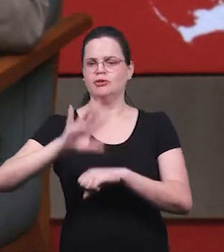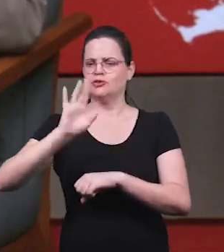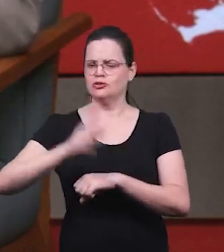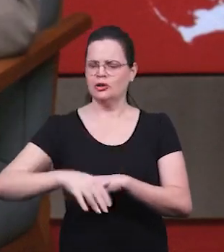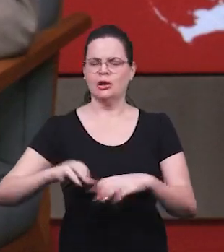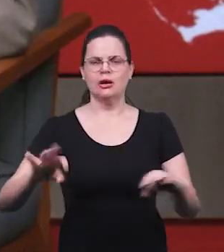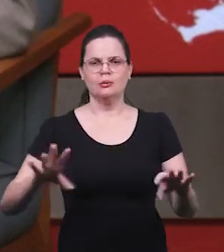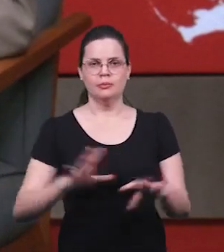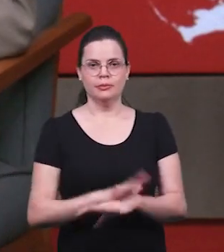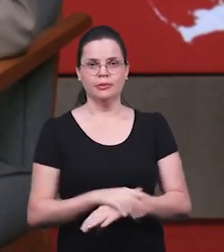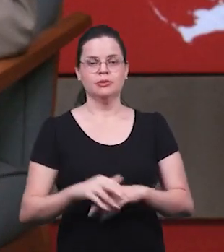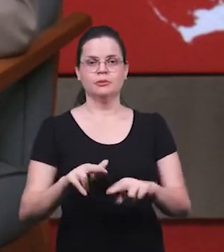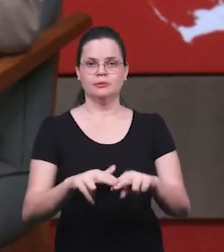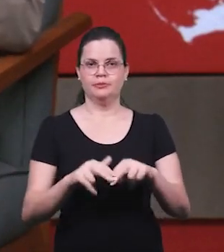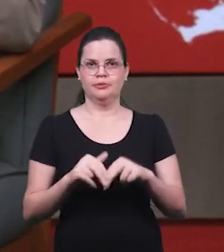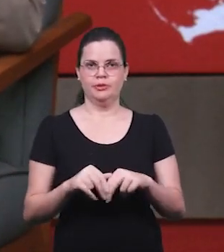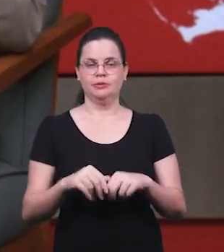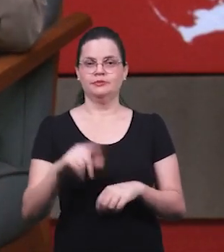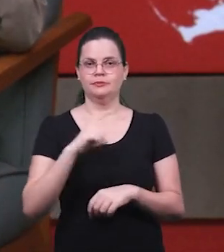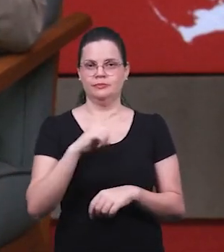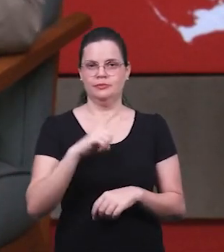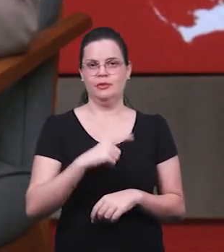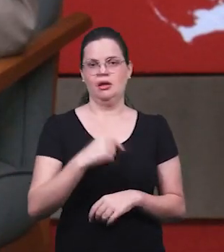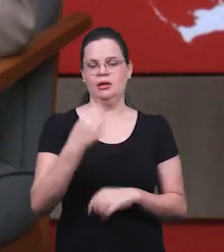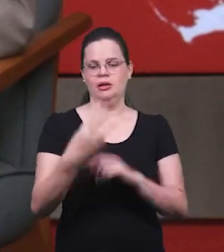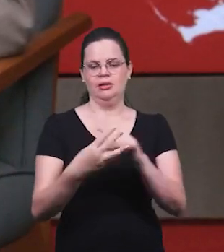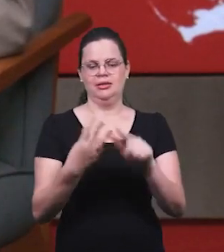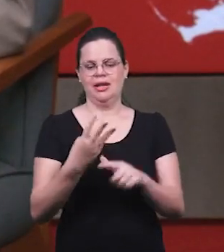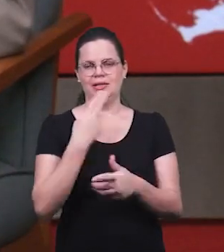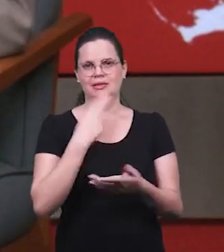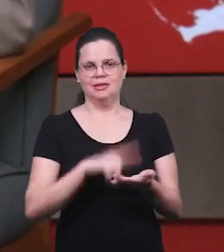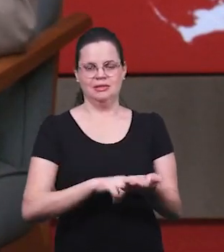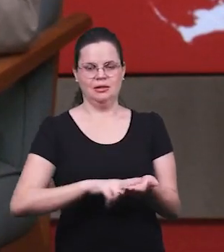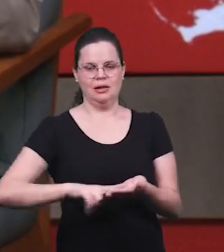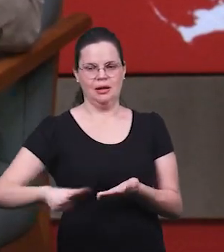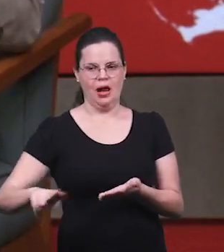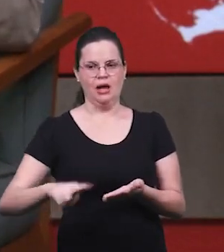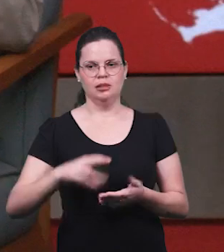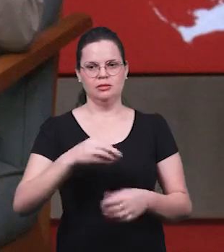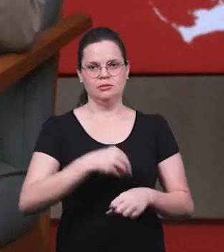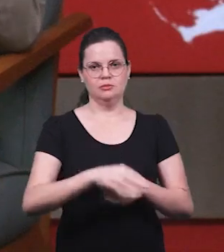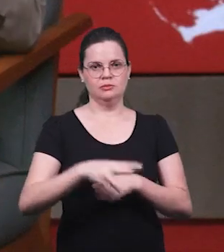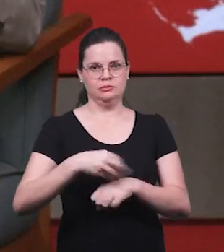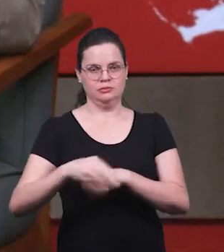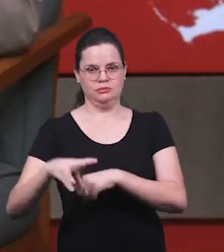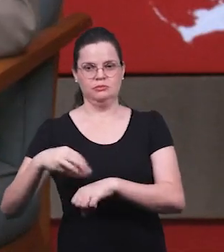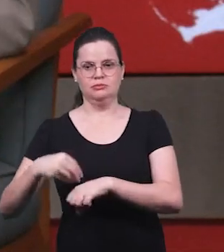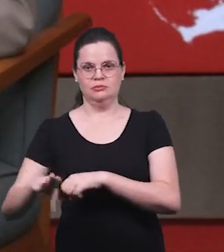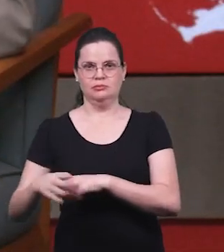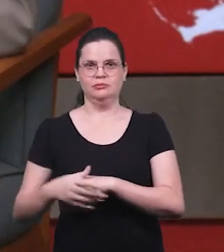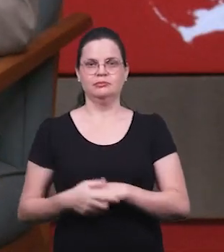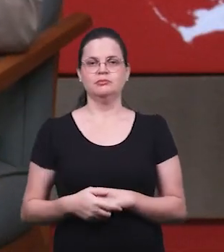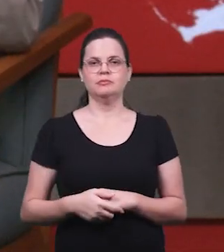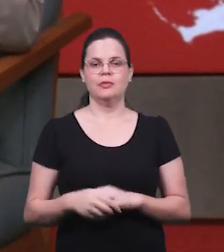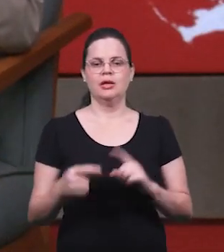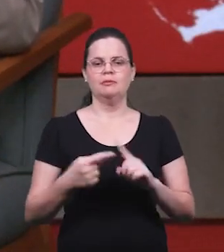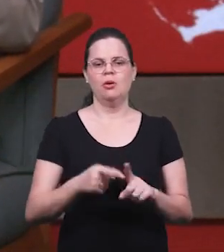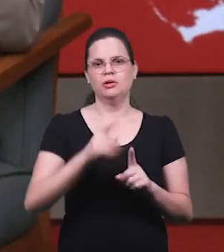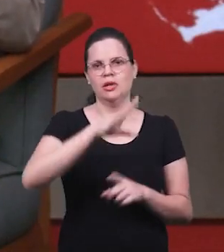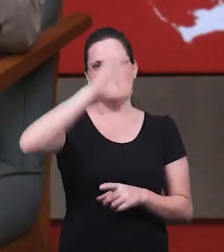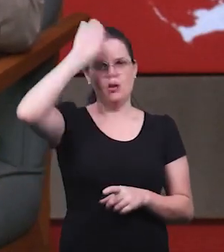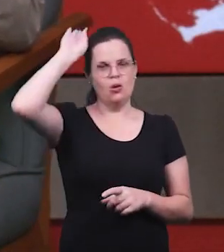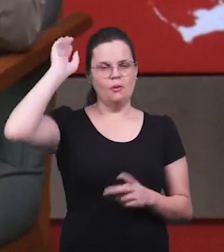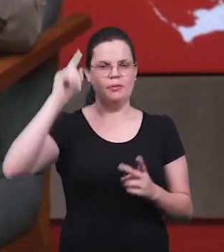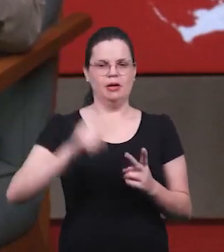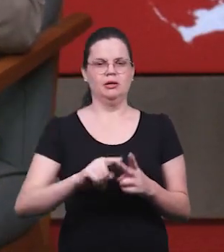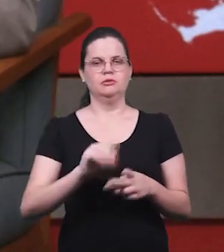É por isso que as 3 cartas que ele escreve, por exemplo, depois dessa terceira viagem, principalmente aos Romanos,